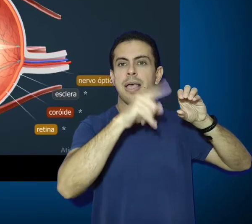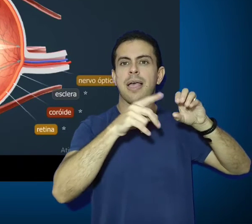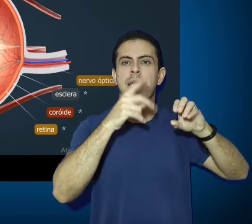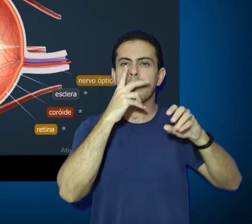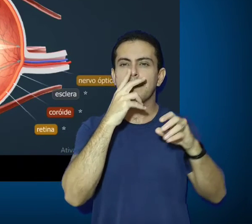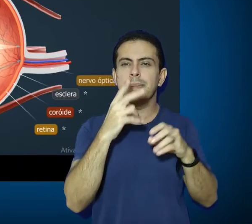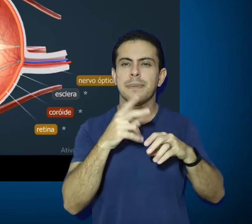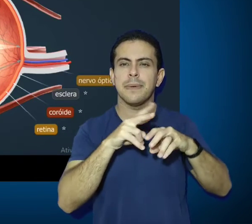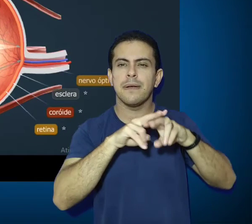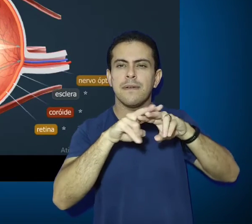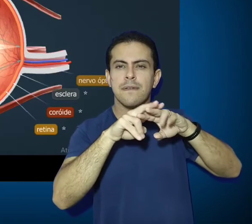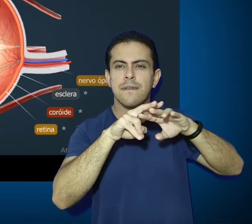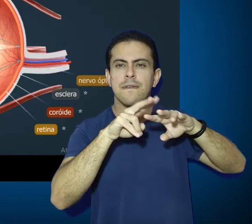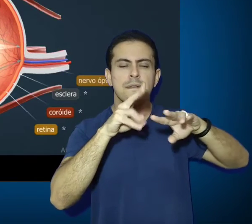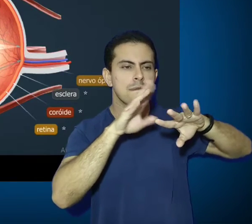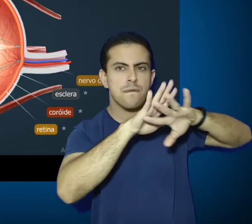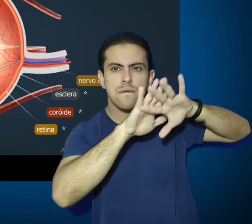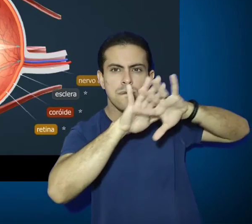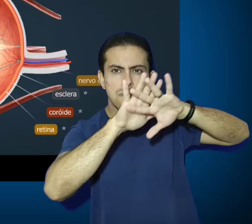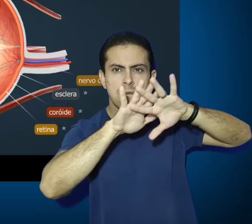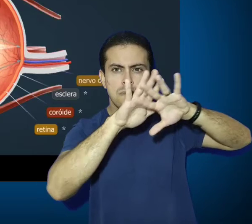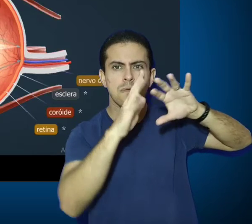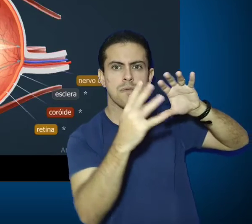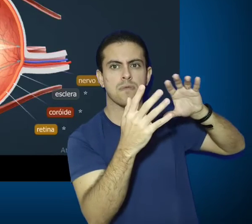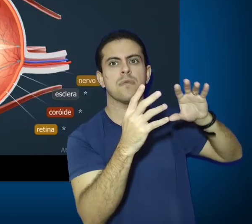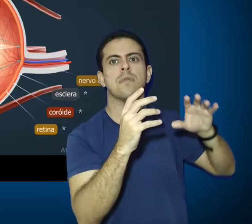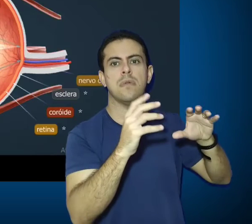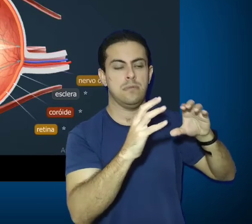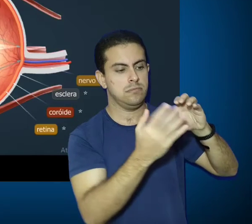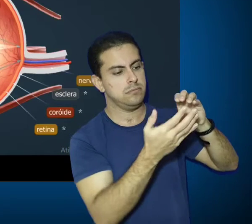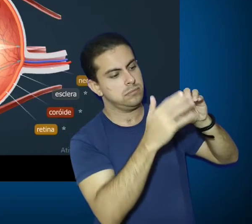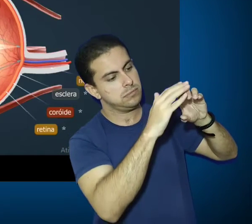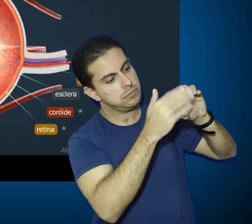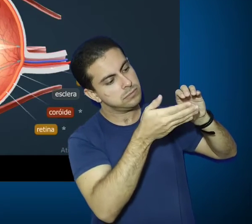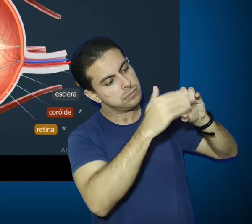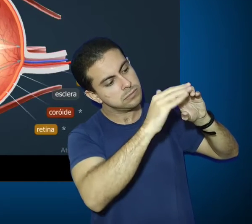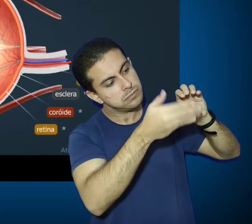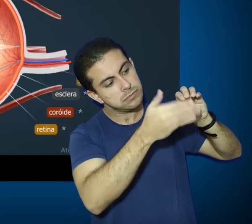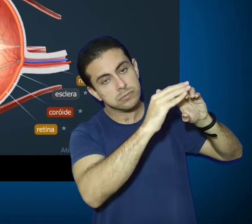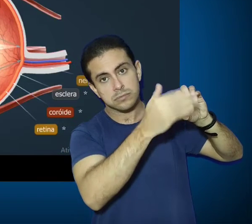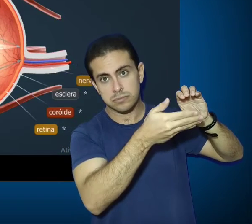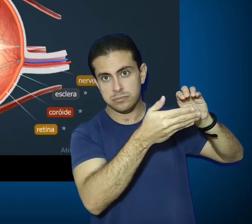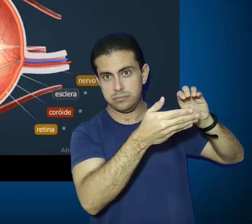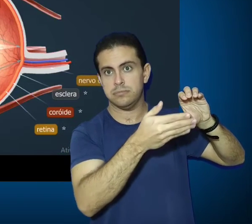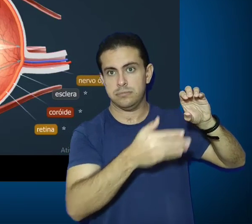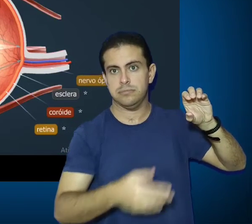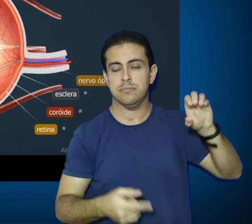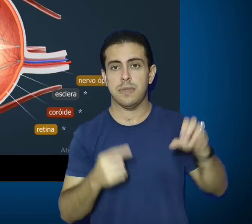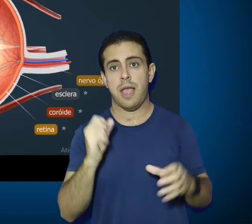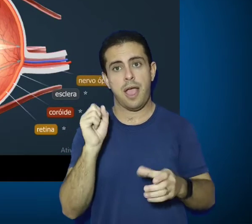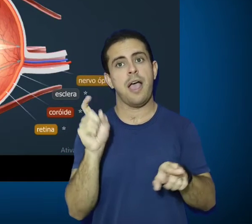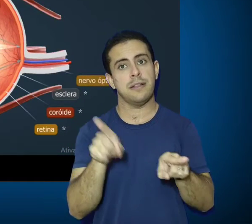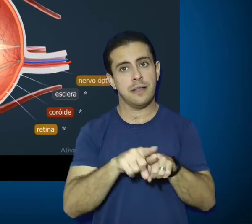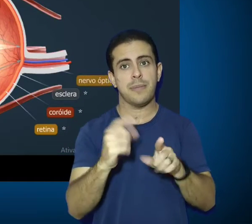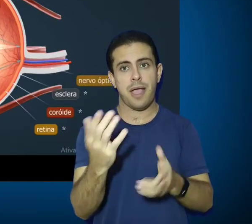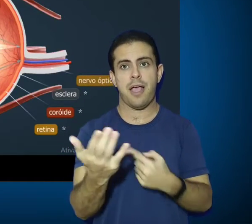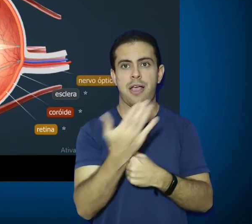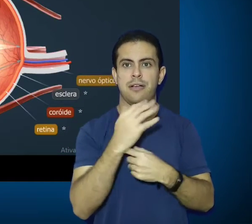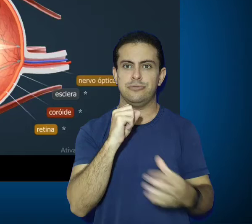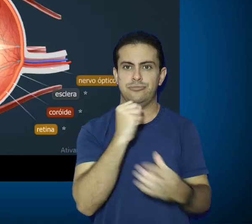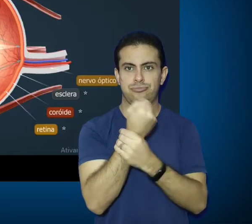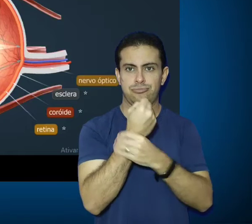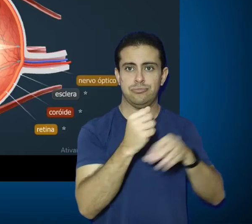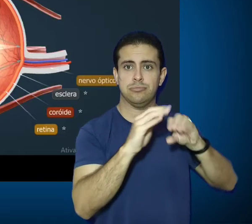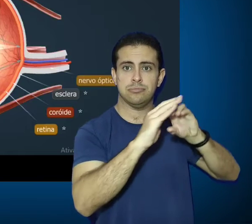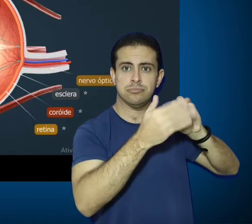também protetora do olho dos animais vertebrados, ou seja, nosso também, dos seres humanos. Ela